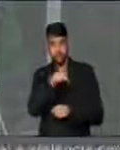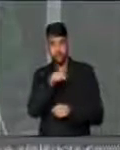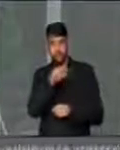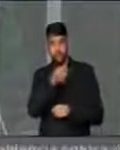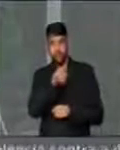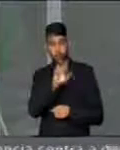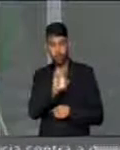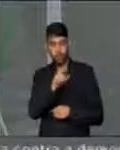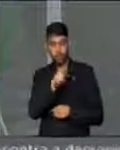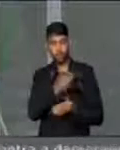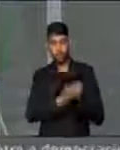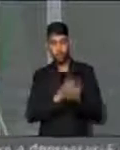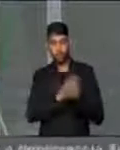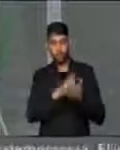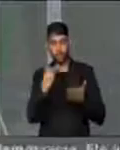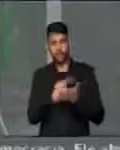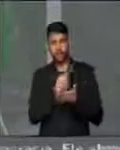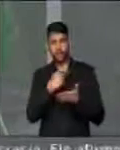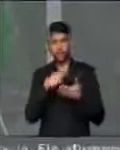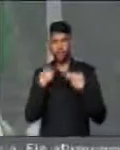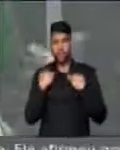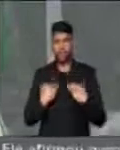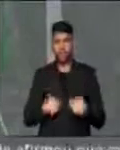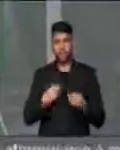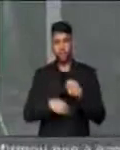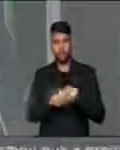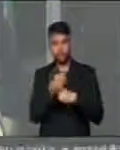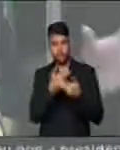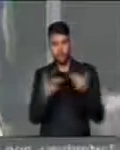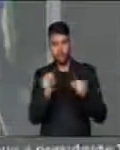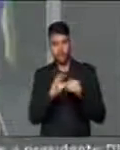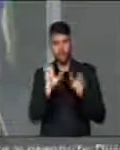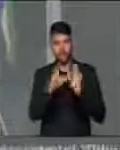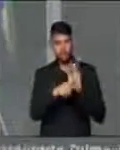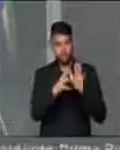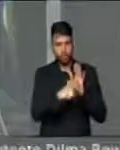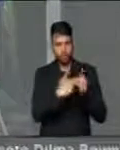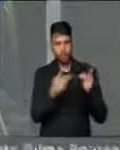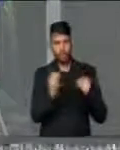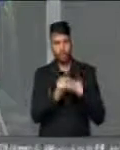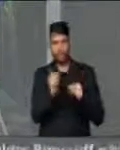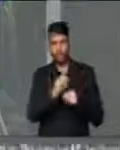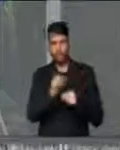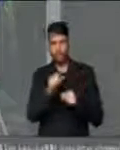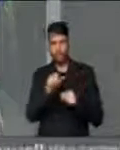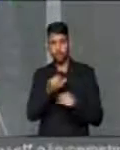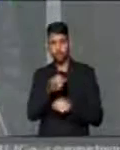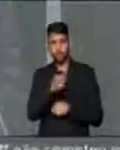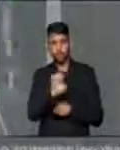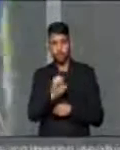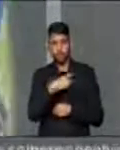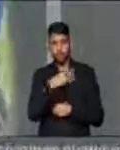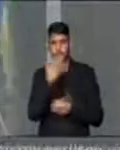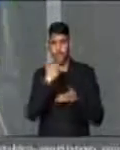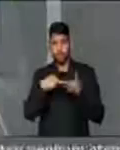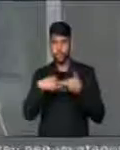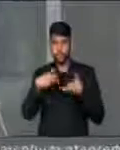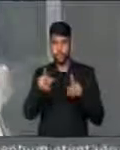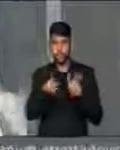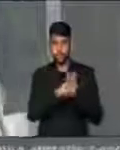era um golpe, não era uma realidade moral ou financeira, roubos e rombos, não, era um golpe. Então isso é